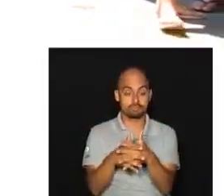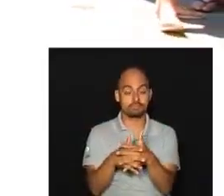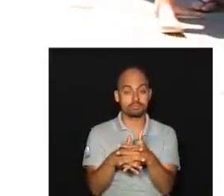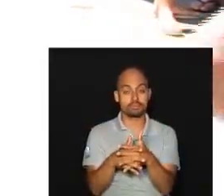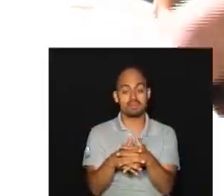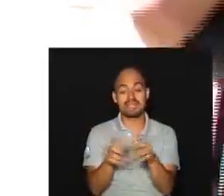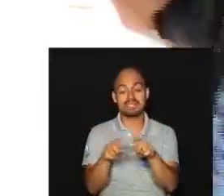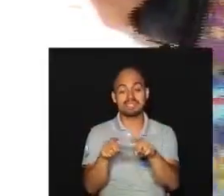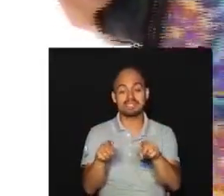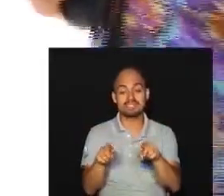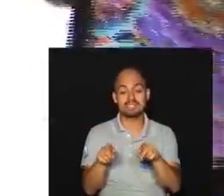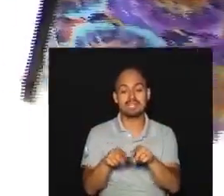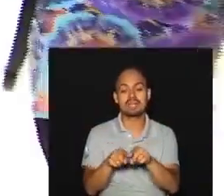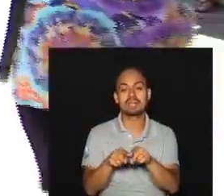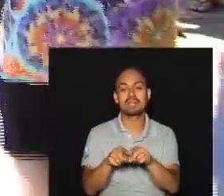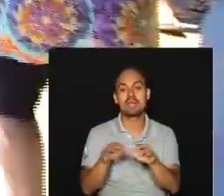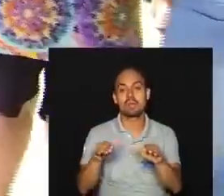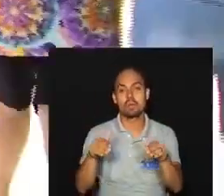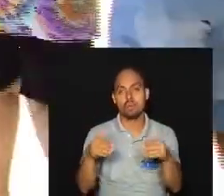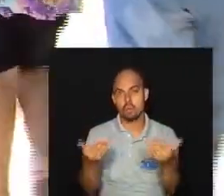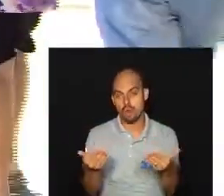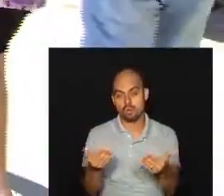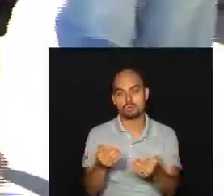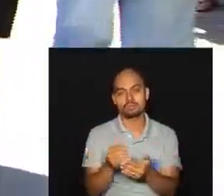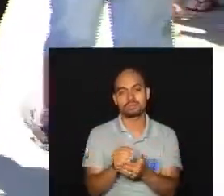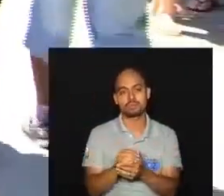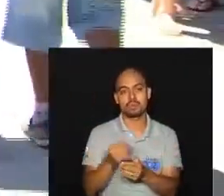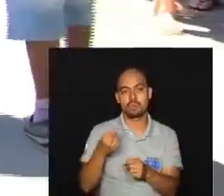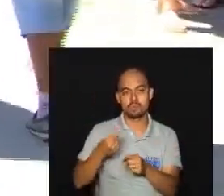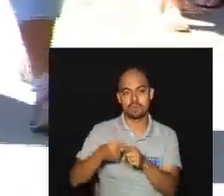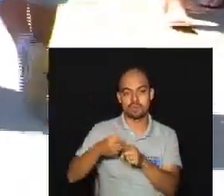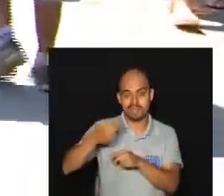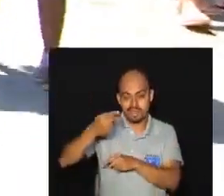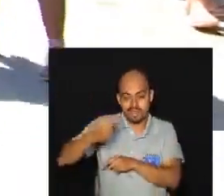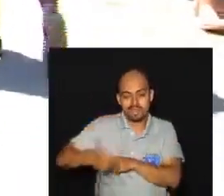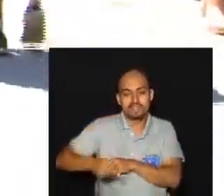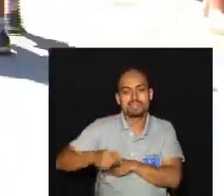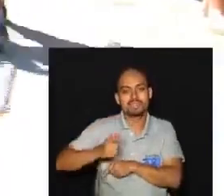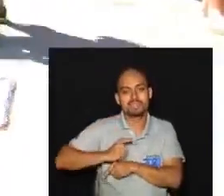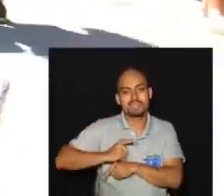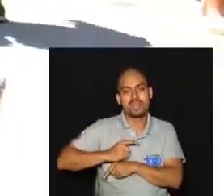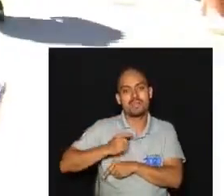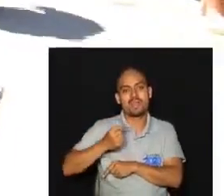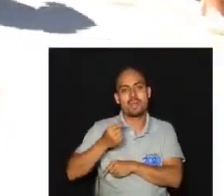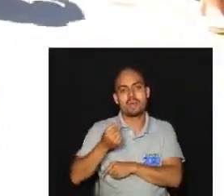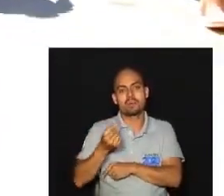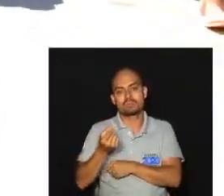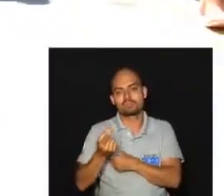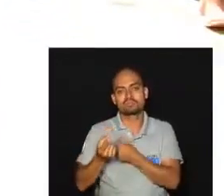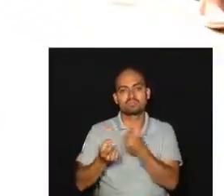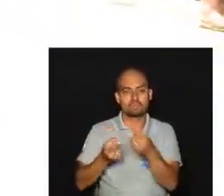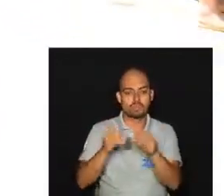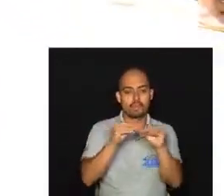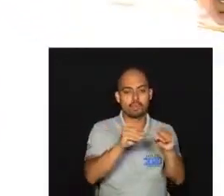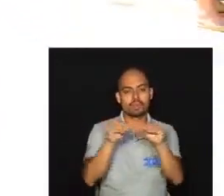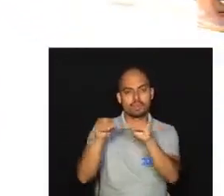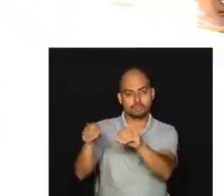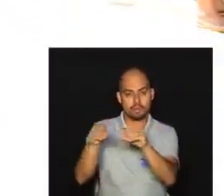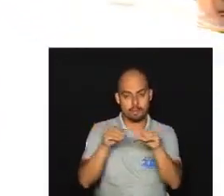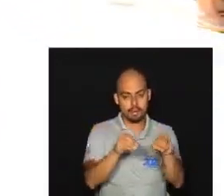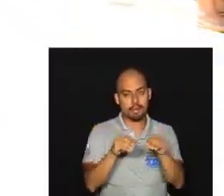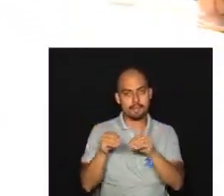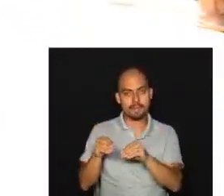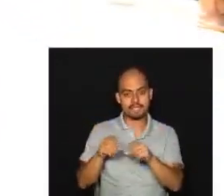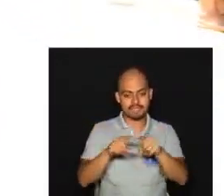é a sala, qual é a sua sessão correta, pois aqui nessa escola nós tivemos aqui algumas mudanças de local de votação, de sala